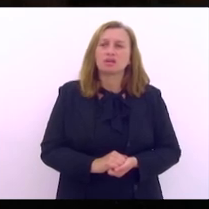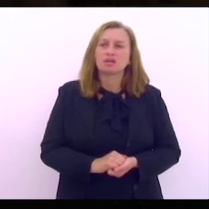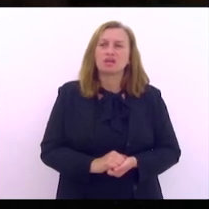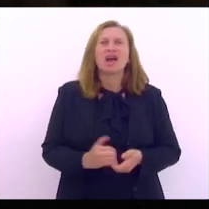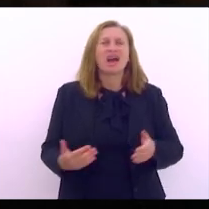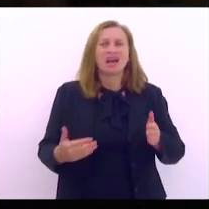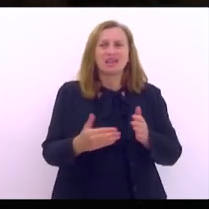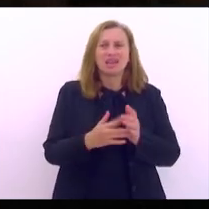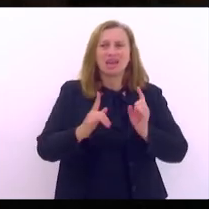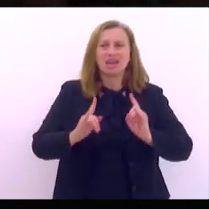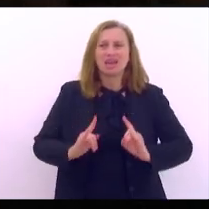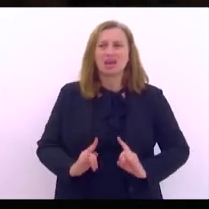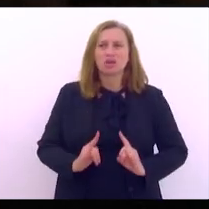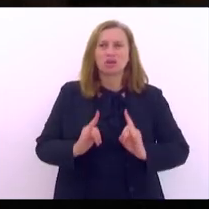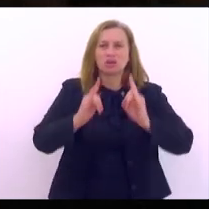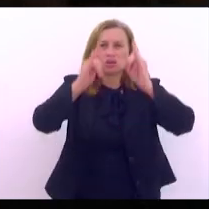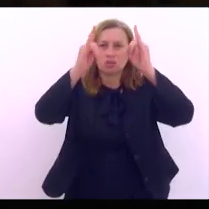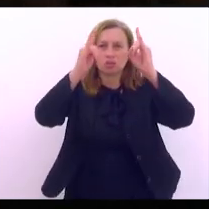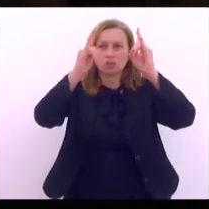até a Torre Eiffel,